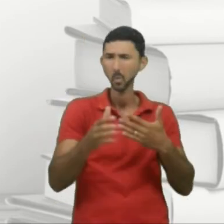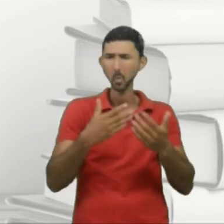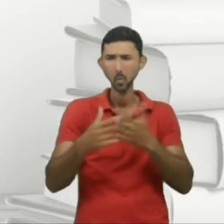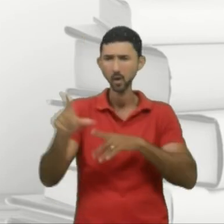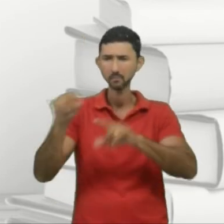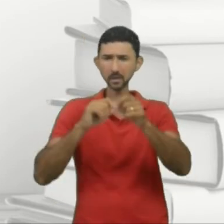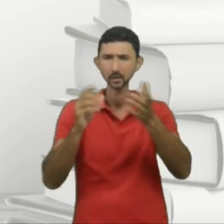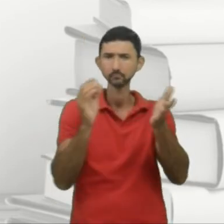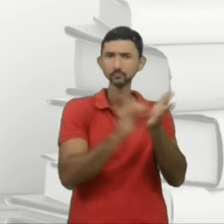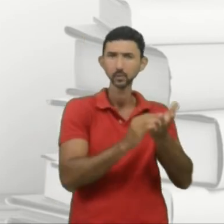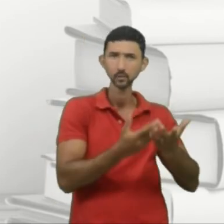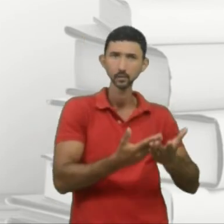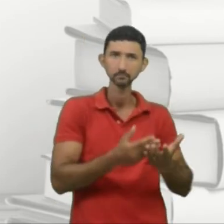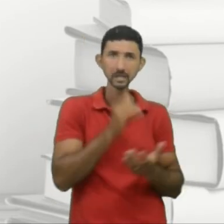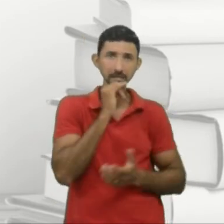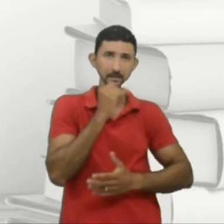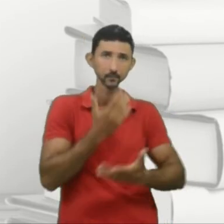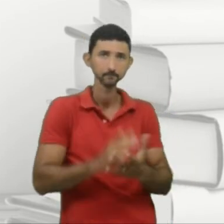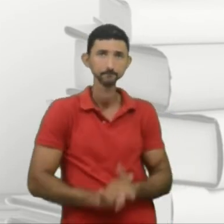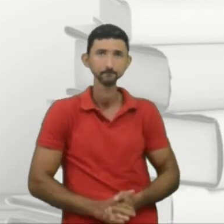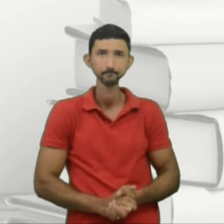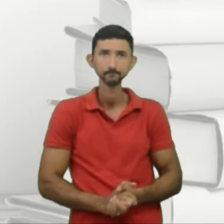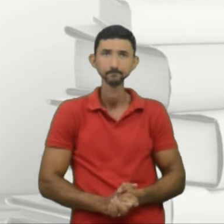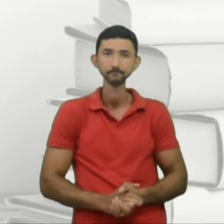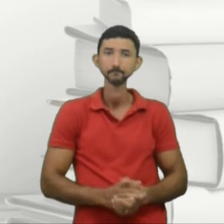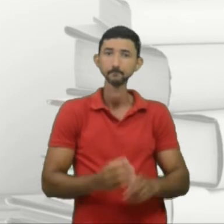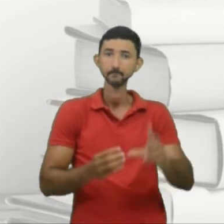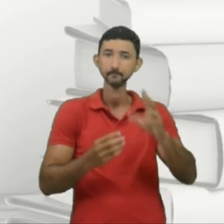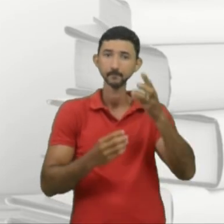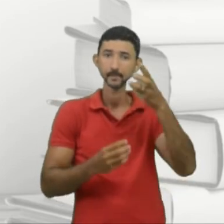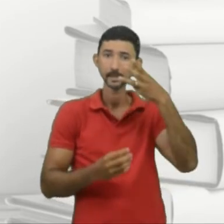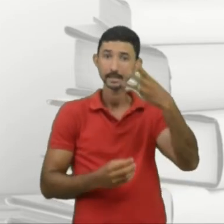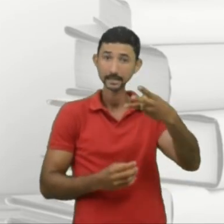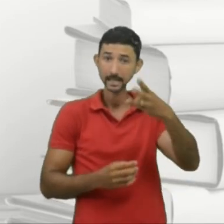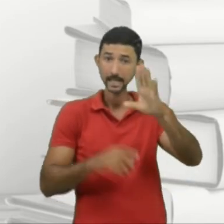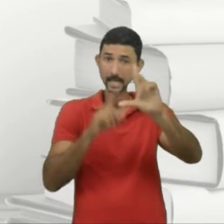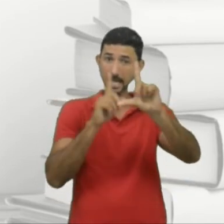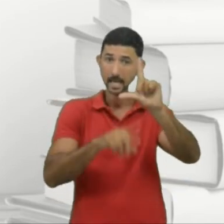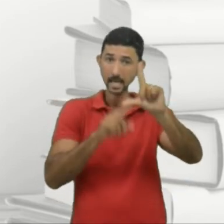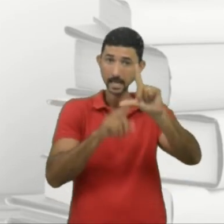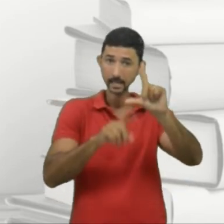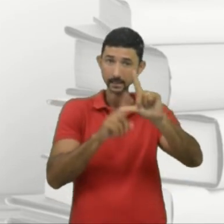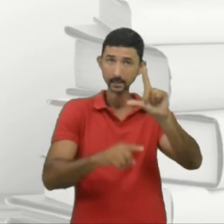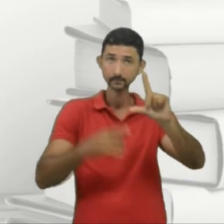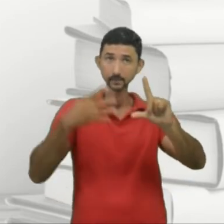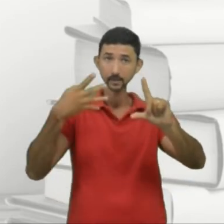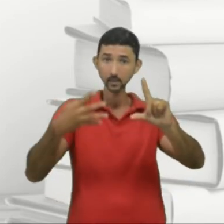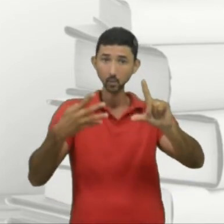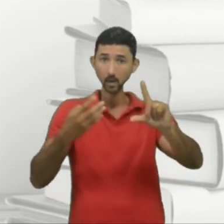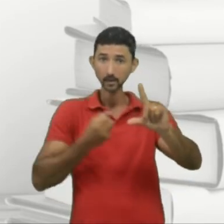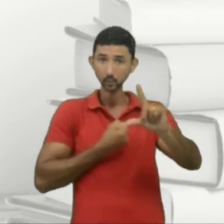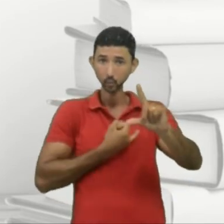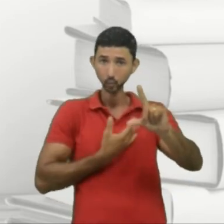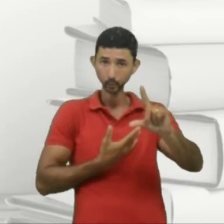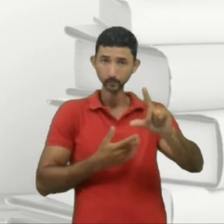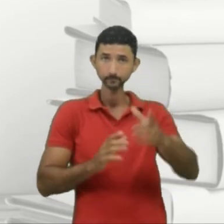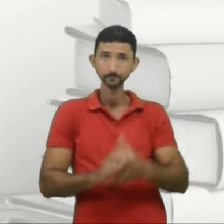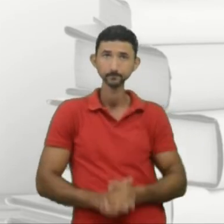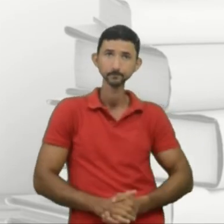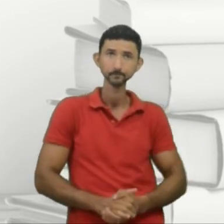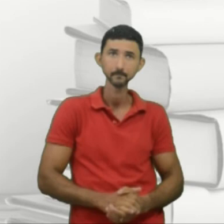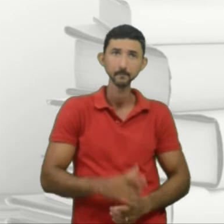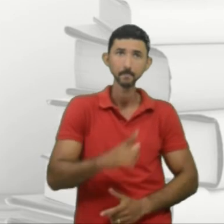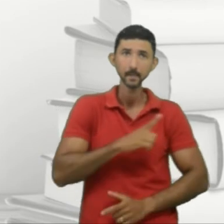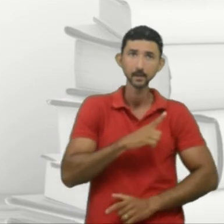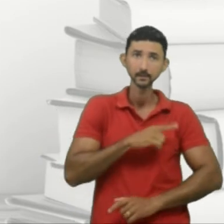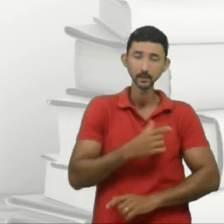certo? Então, nós temos 3 letras e temos 4 algarismos. Então, nós